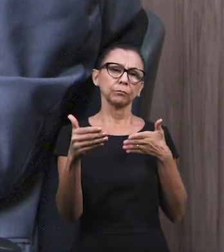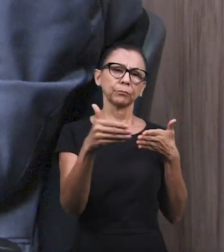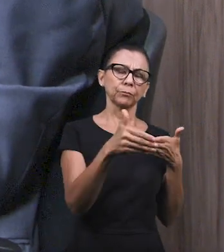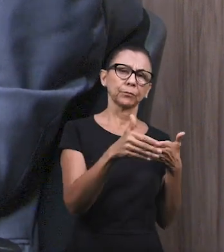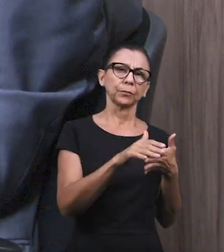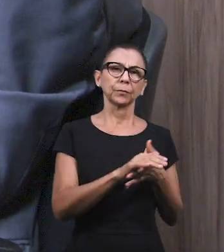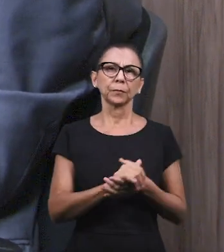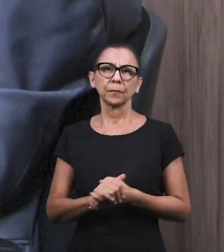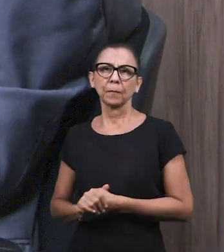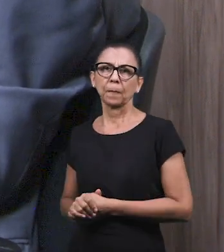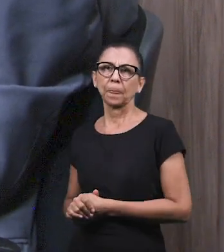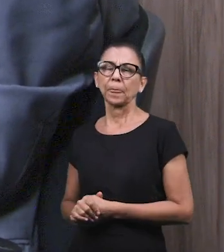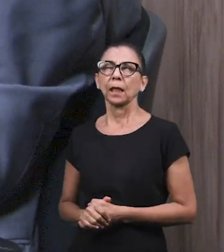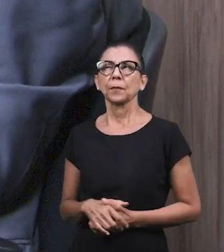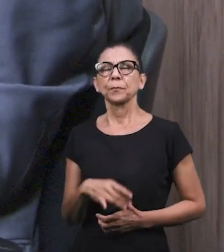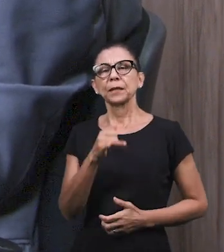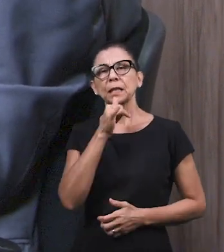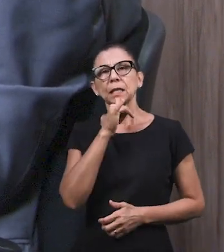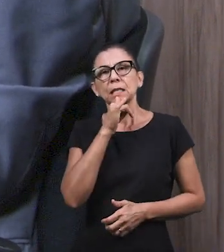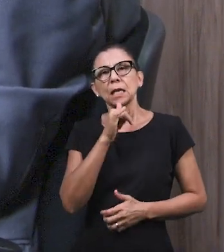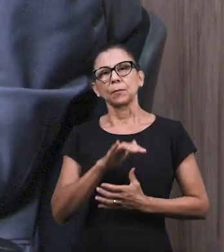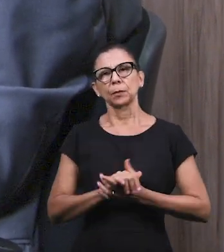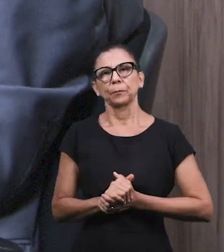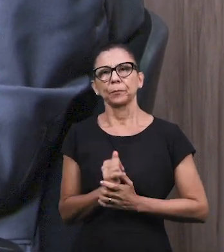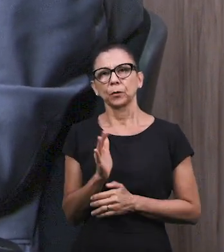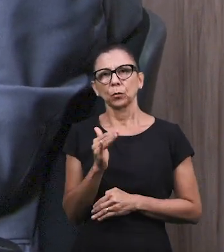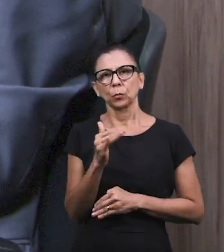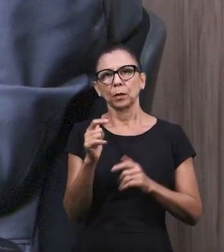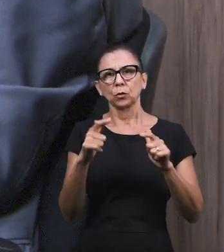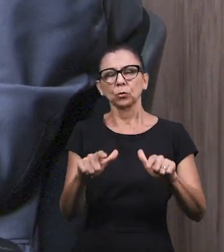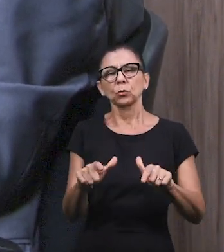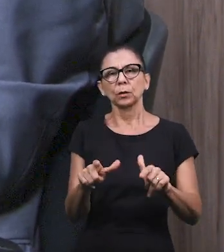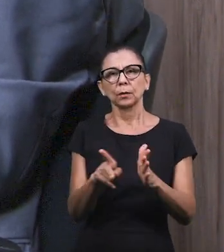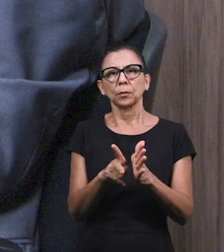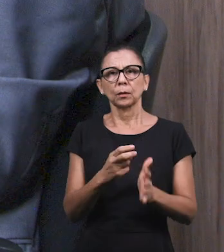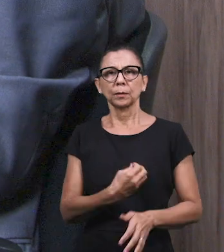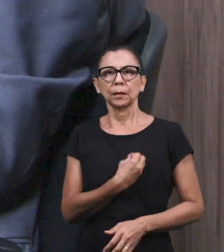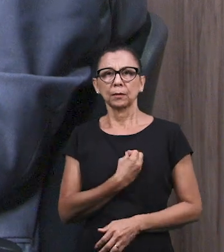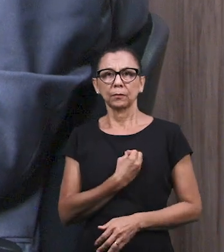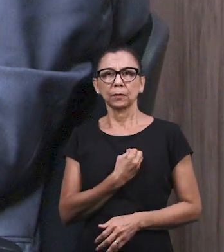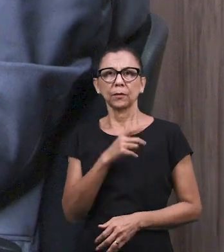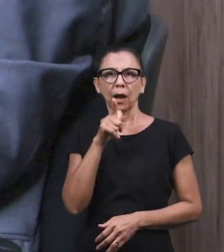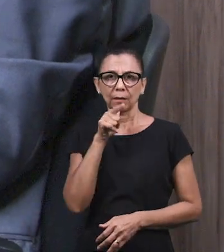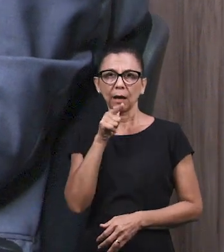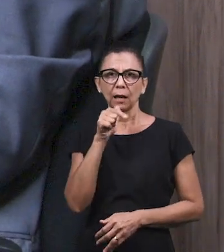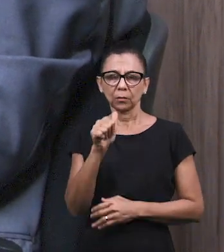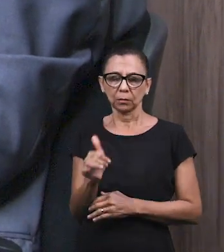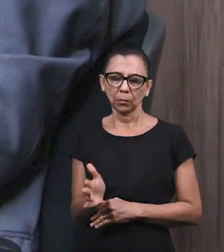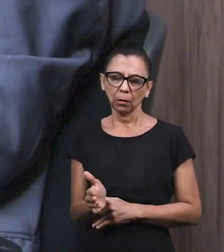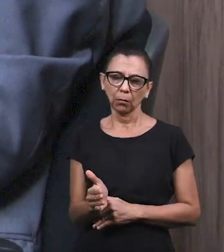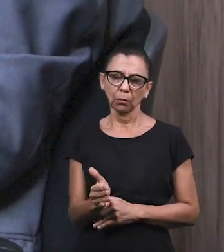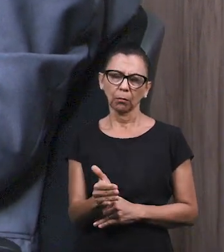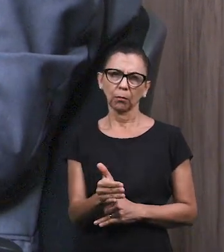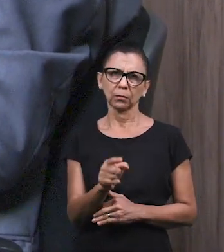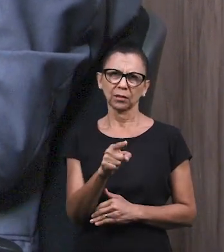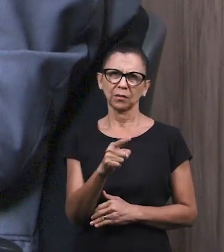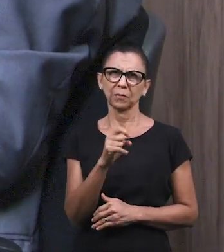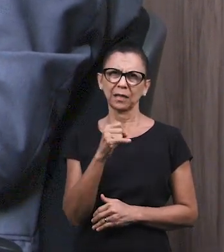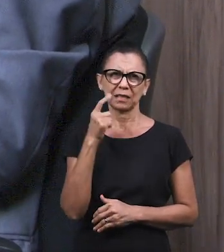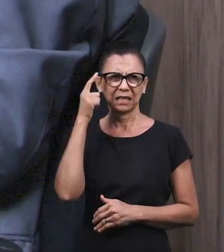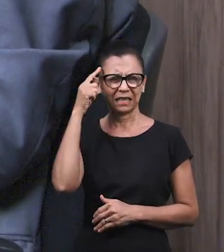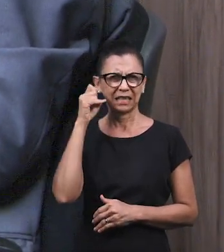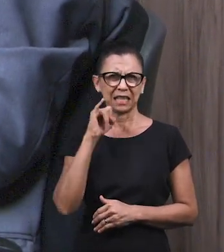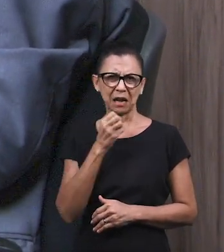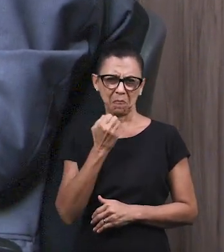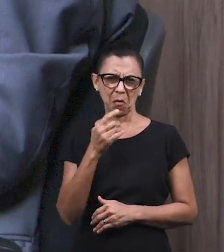né? Qual que é o habitat natural do peixe? Não é na água? Ele se sente bem fora dela? De jeito nenhum, né? Então eu acredito que o homem não vai se sentir bem no inferno, que o